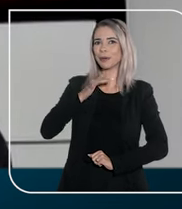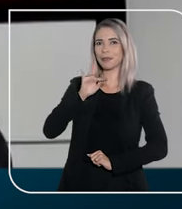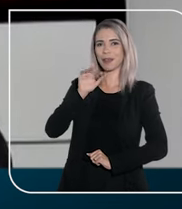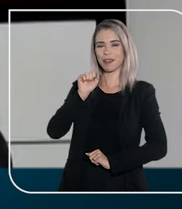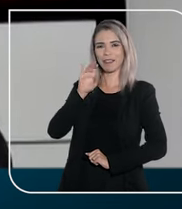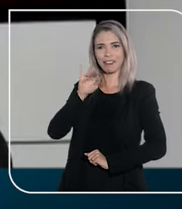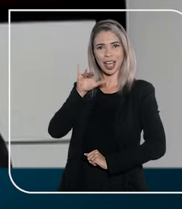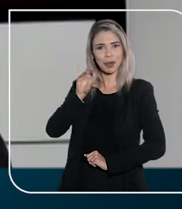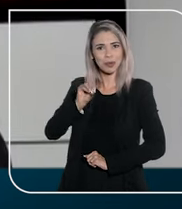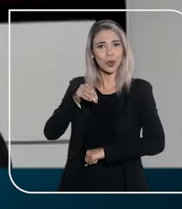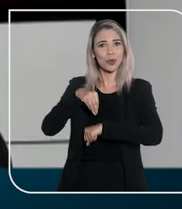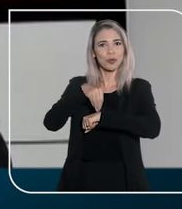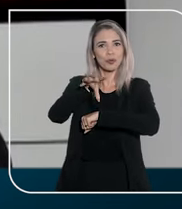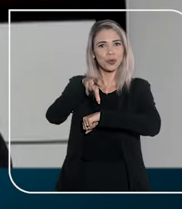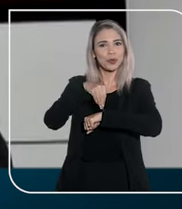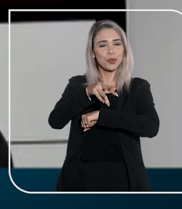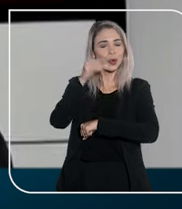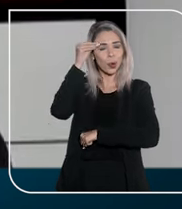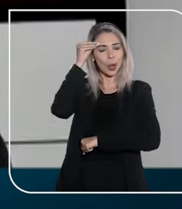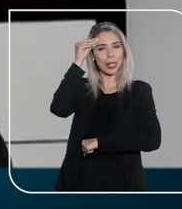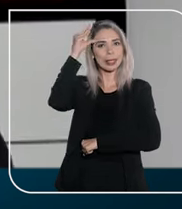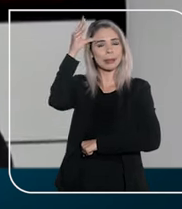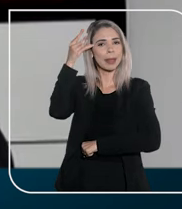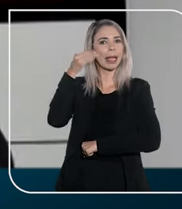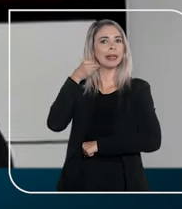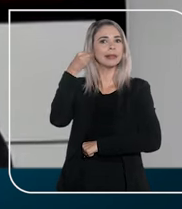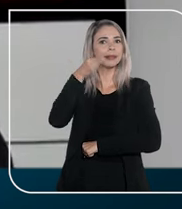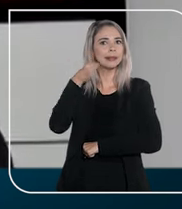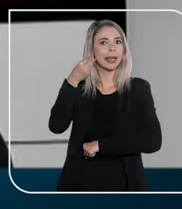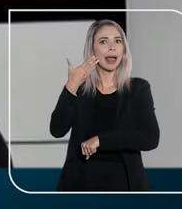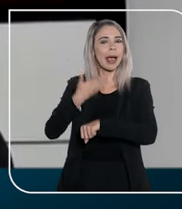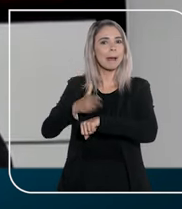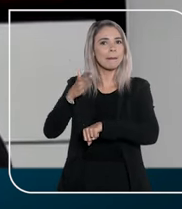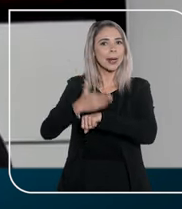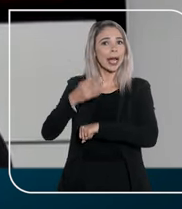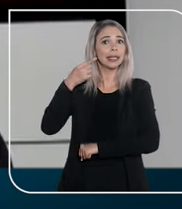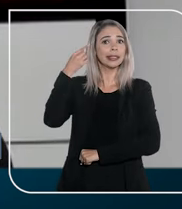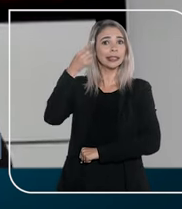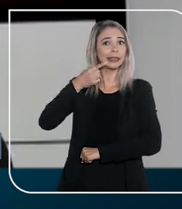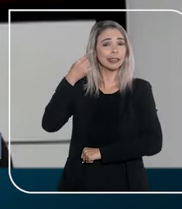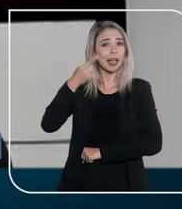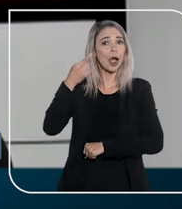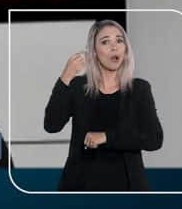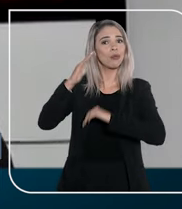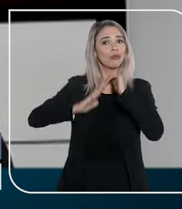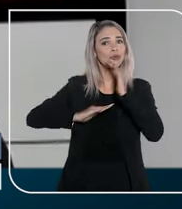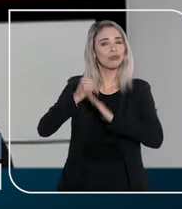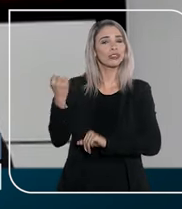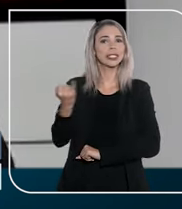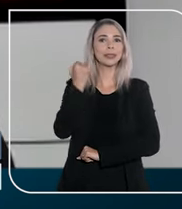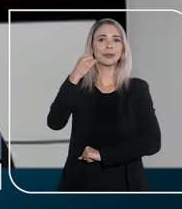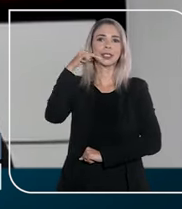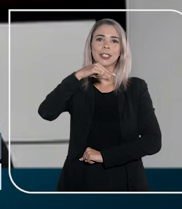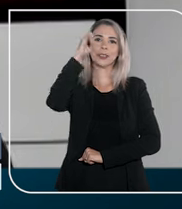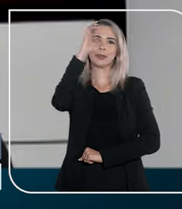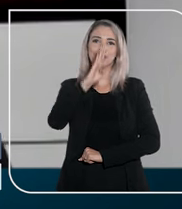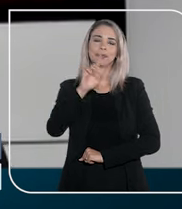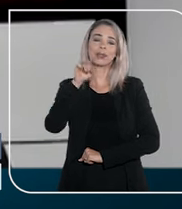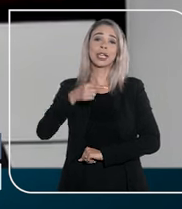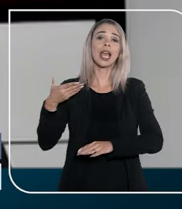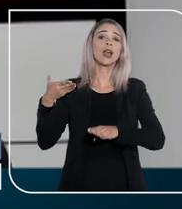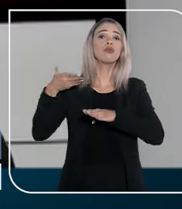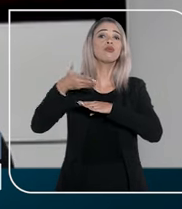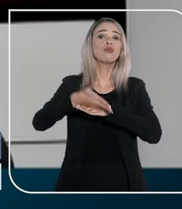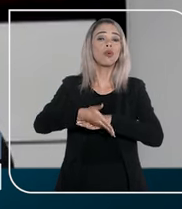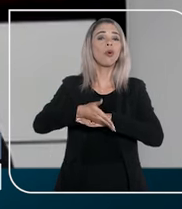trazermos conhecimentos e experiências da prática profissional nesta área que é tão importante para o universo do brasileiro, que é o acesso à